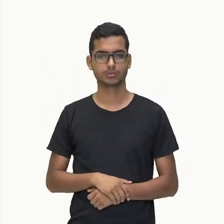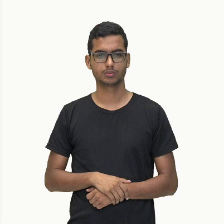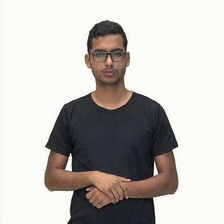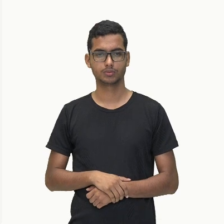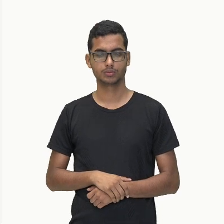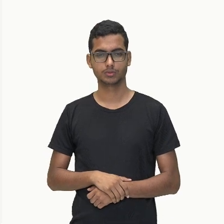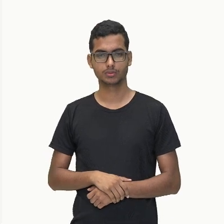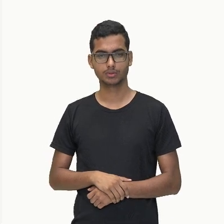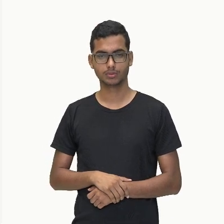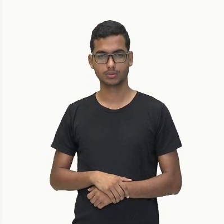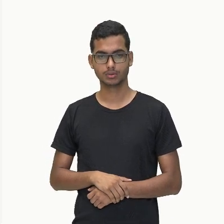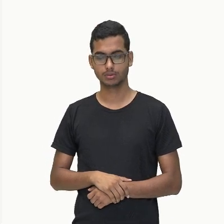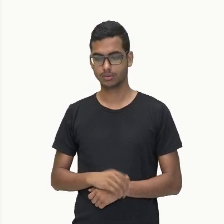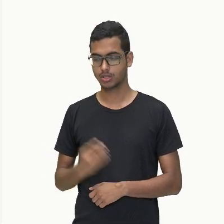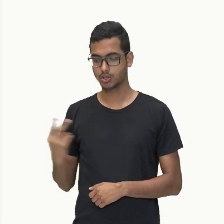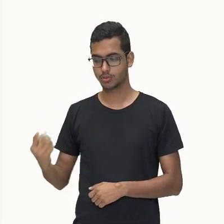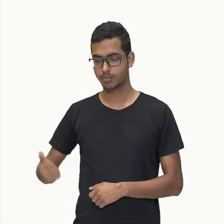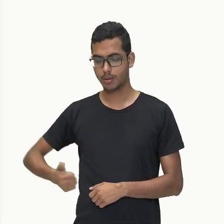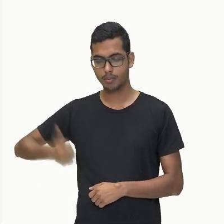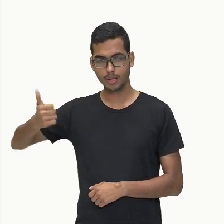colunas